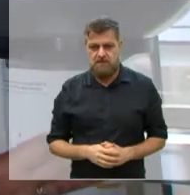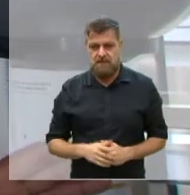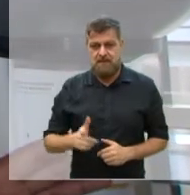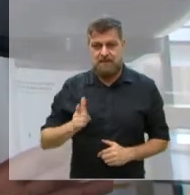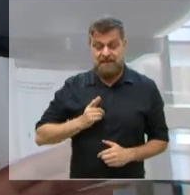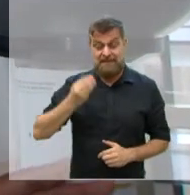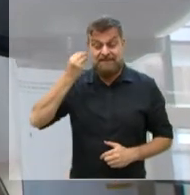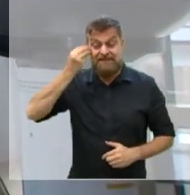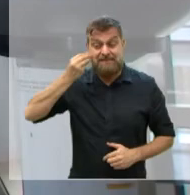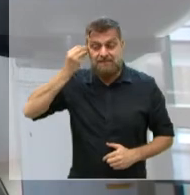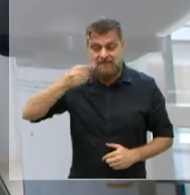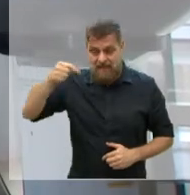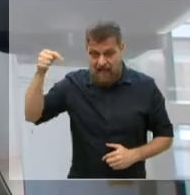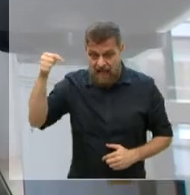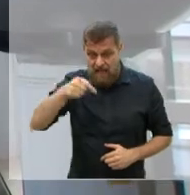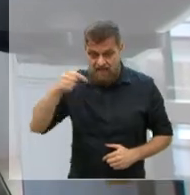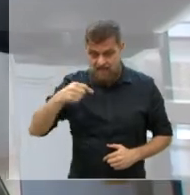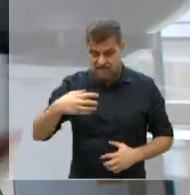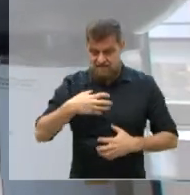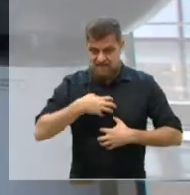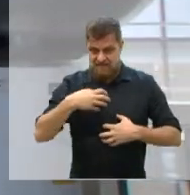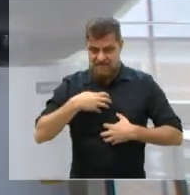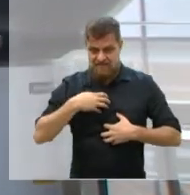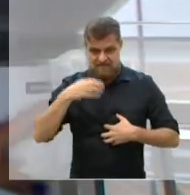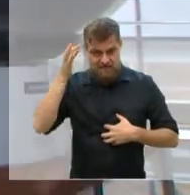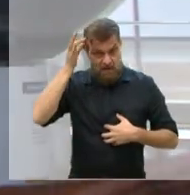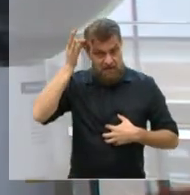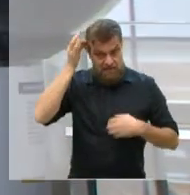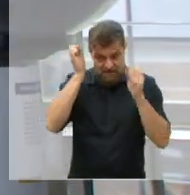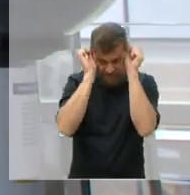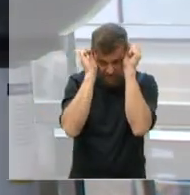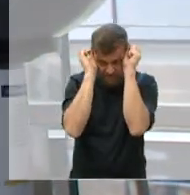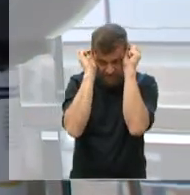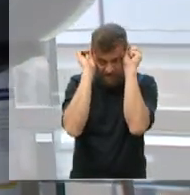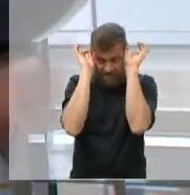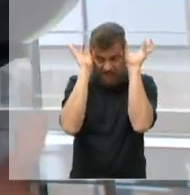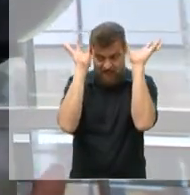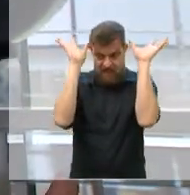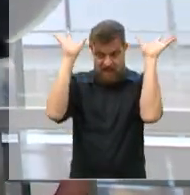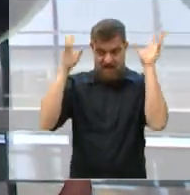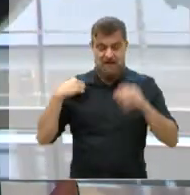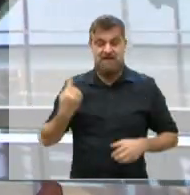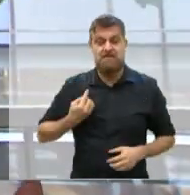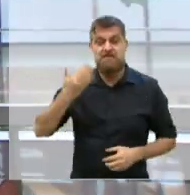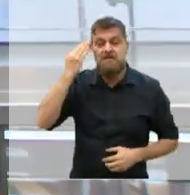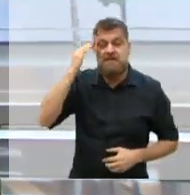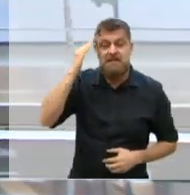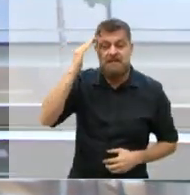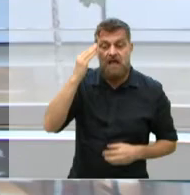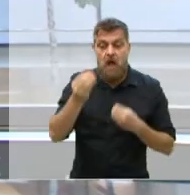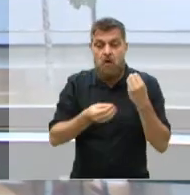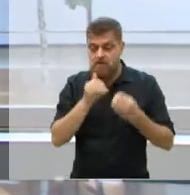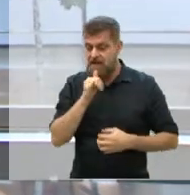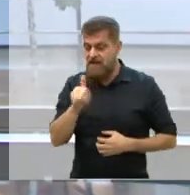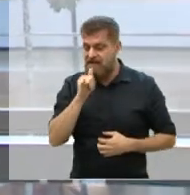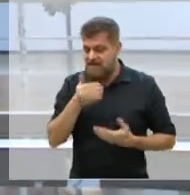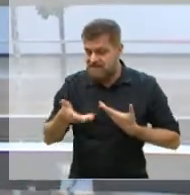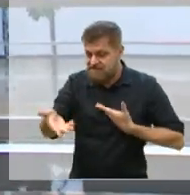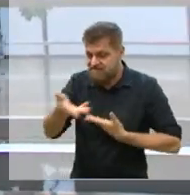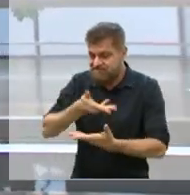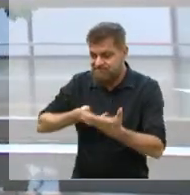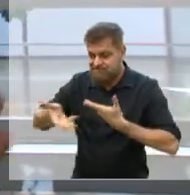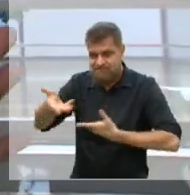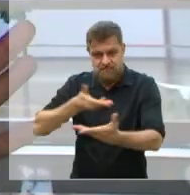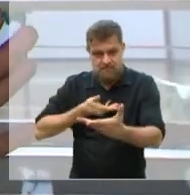Algumas experiências aqui são de arrepiar, como um gerador de Van de Graaff, que nos ajuda a entender como a energia é transmitida.